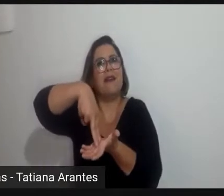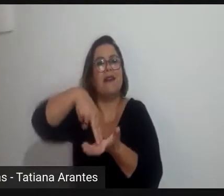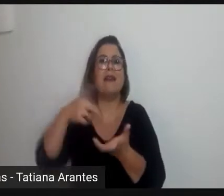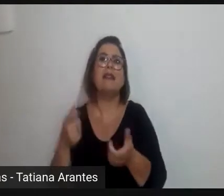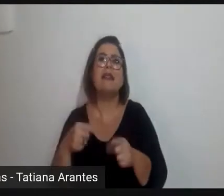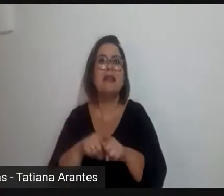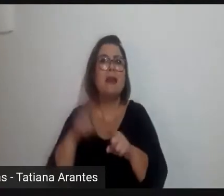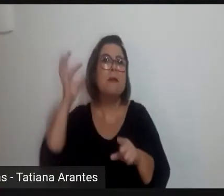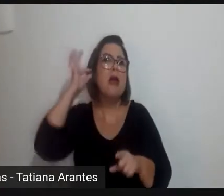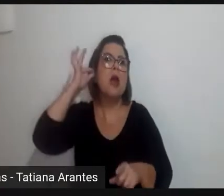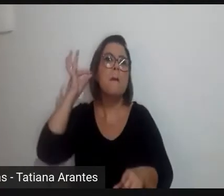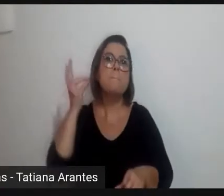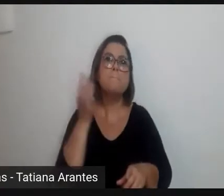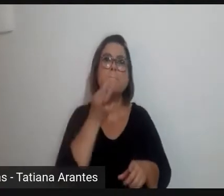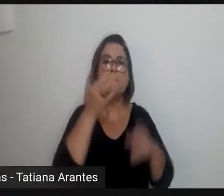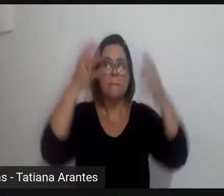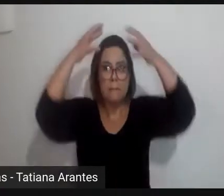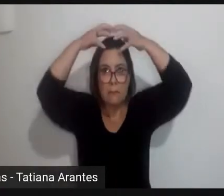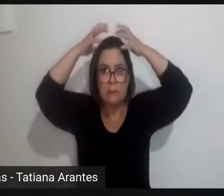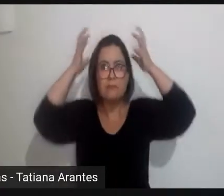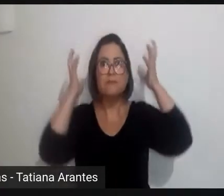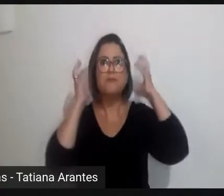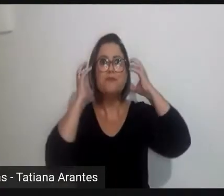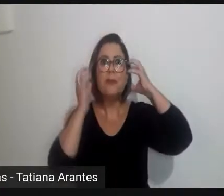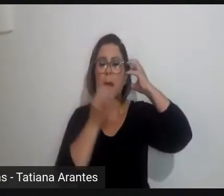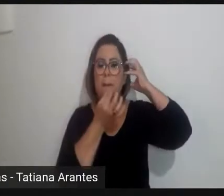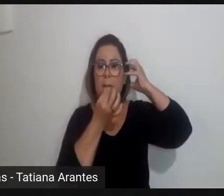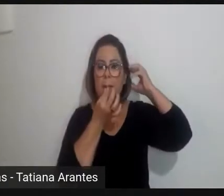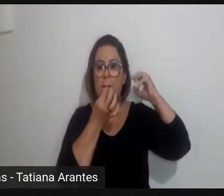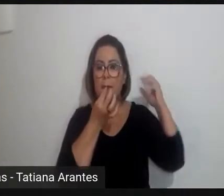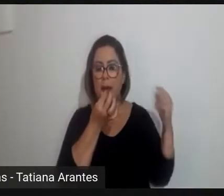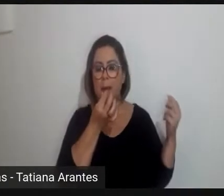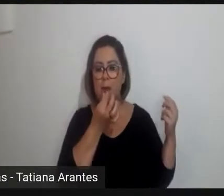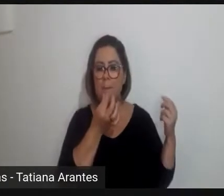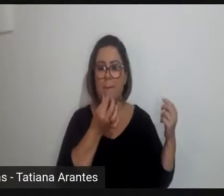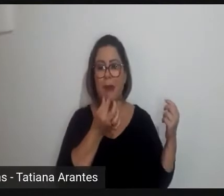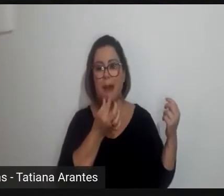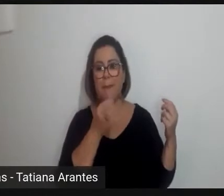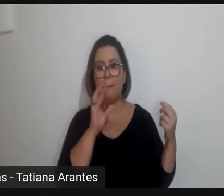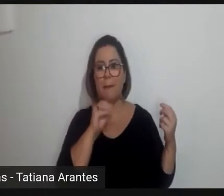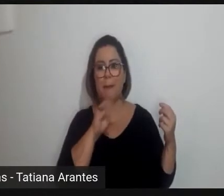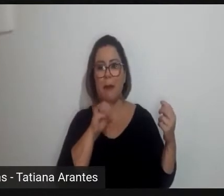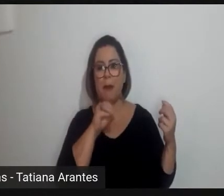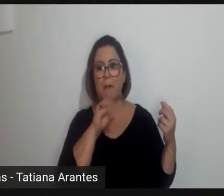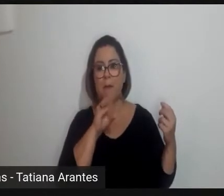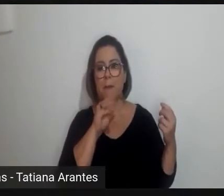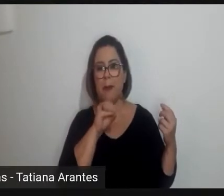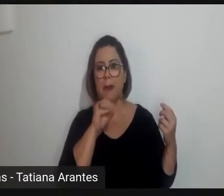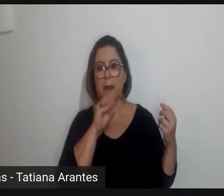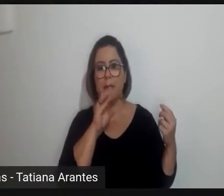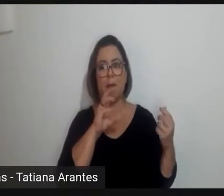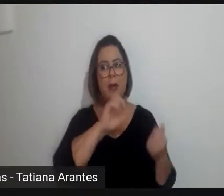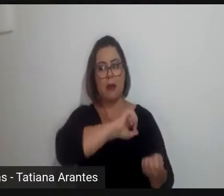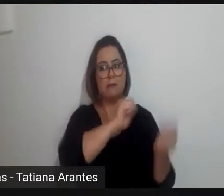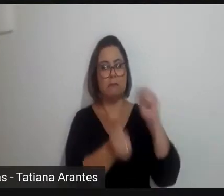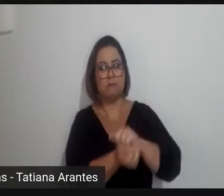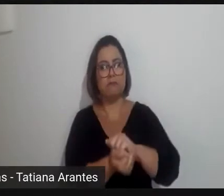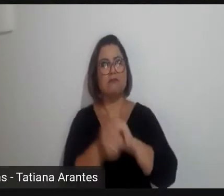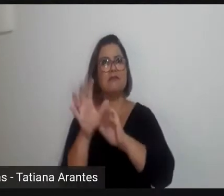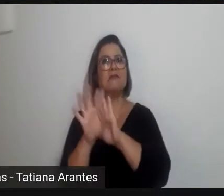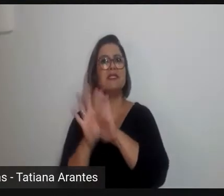e falar o texto que quer fazer, né, de maneira ortostática,